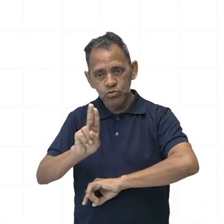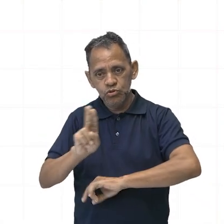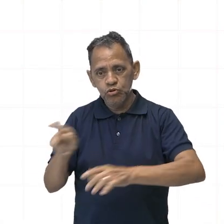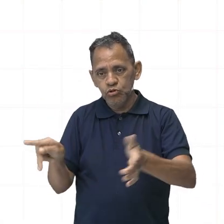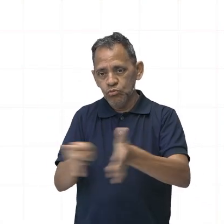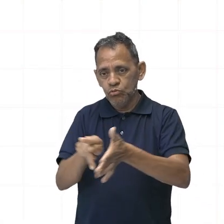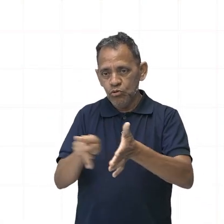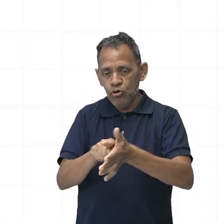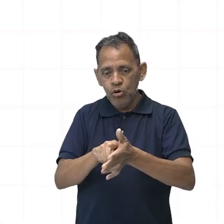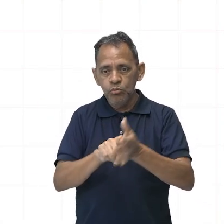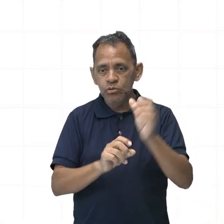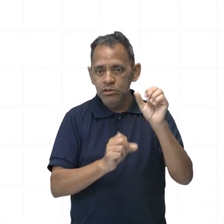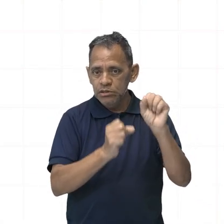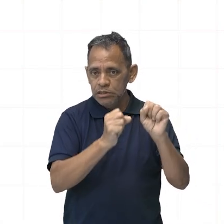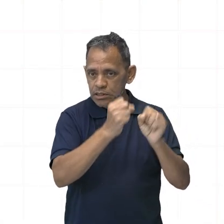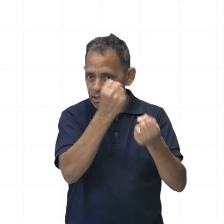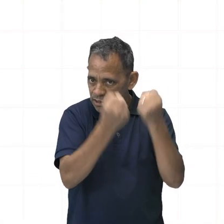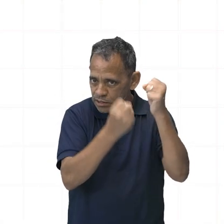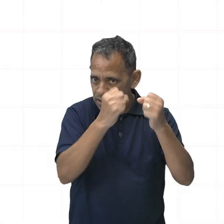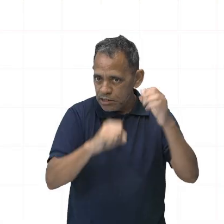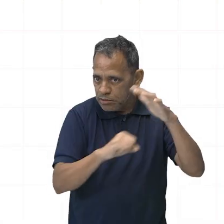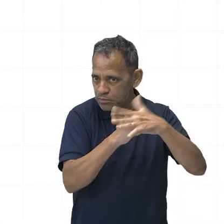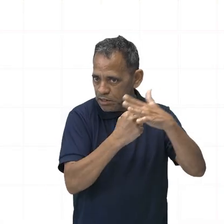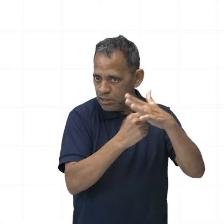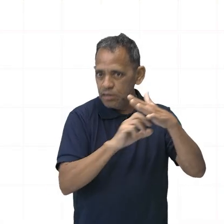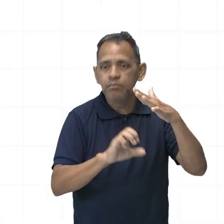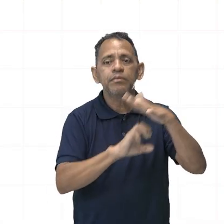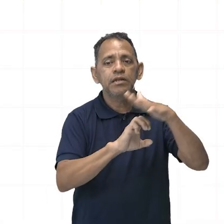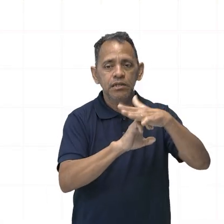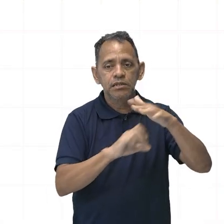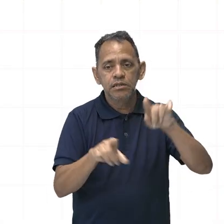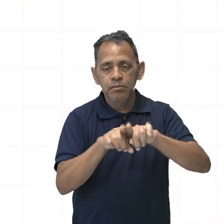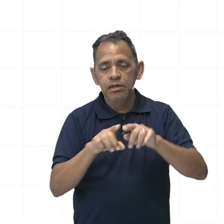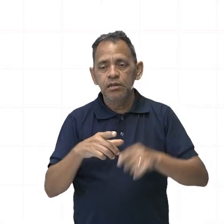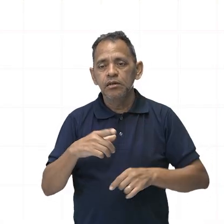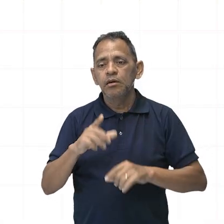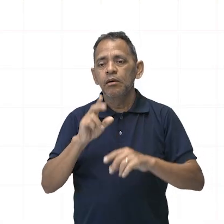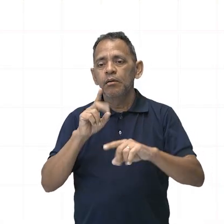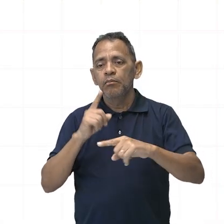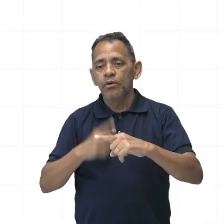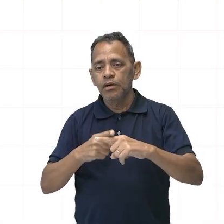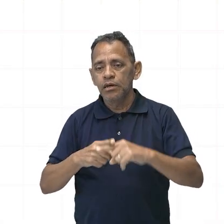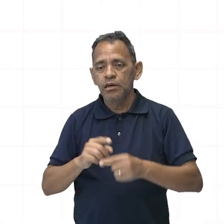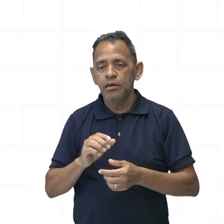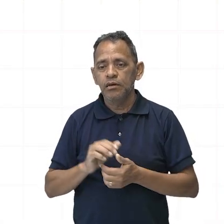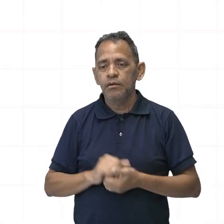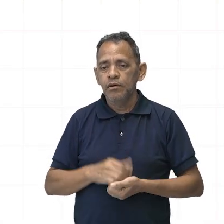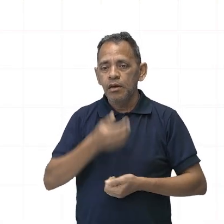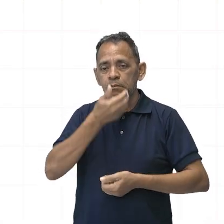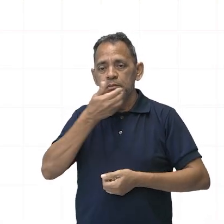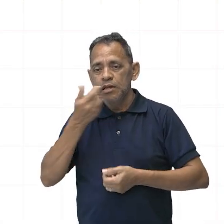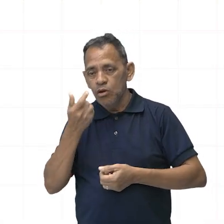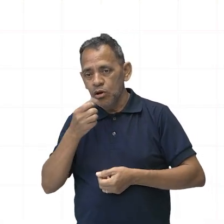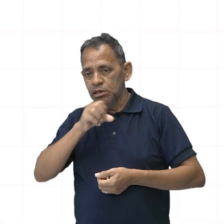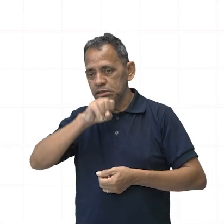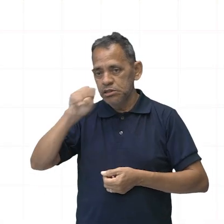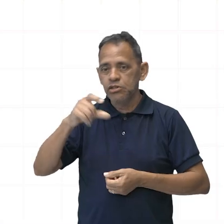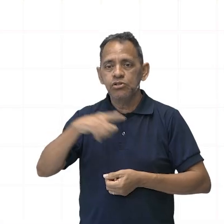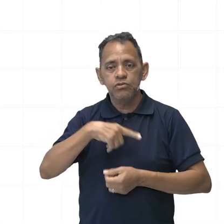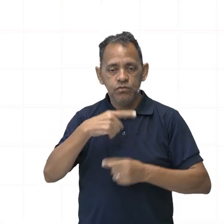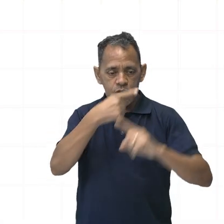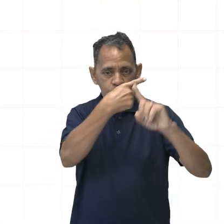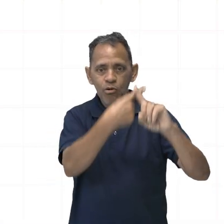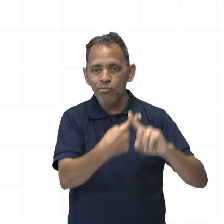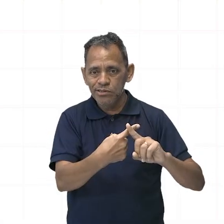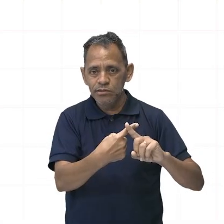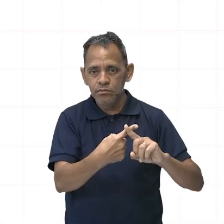as empresas, tá? As empresas, elas tendem a ser mais eficientes, porque vai ter uma competição ali,